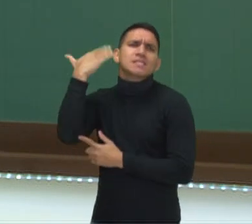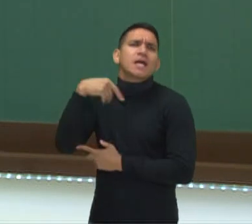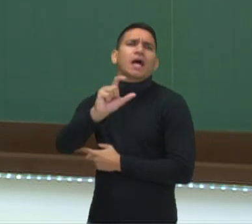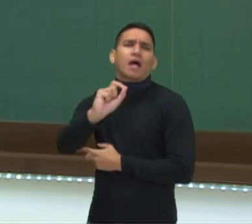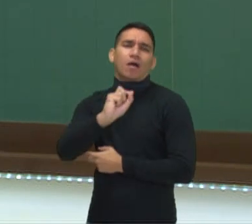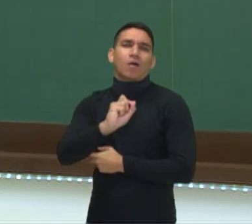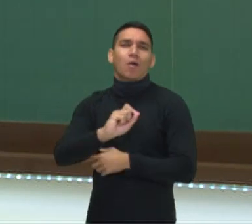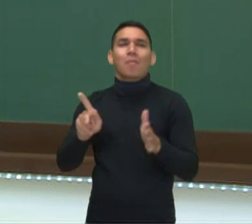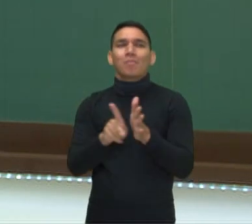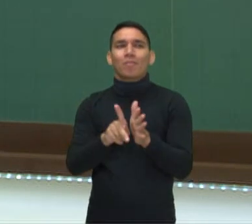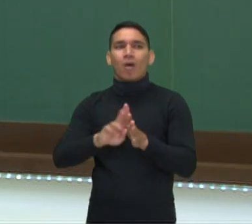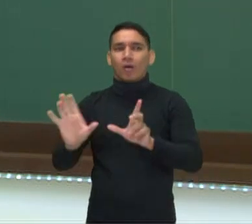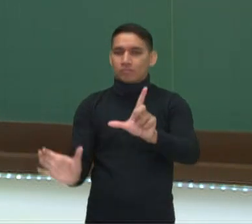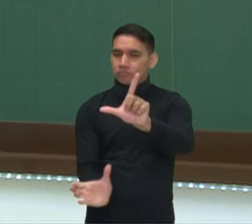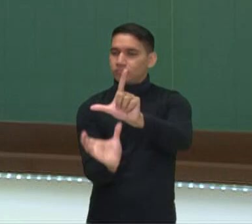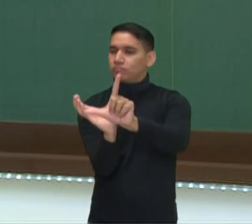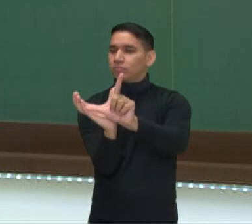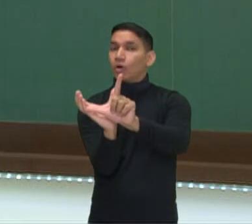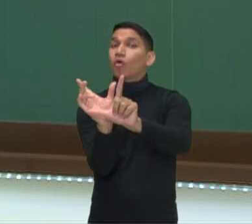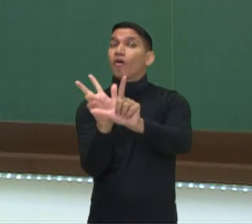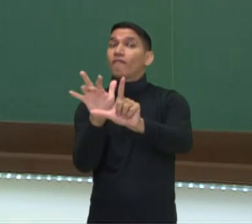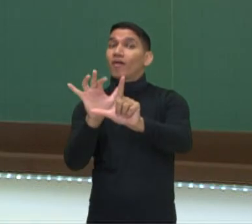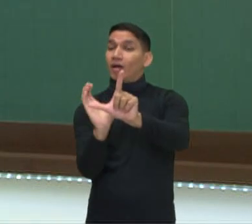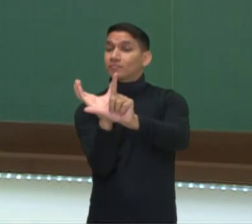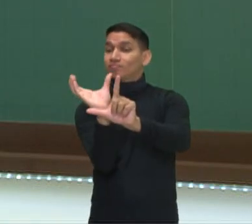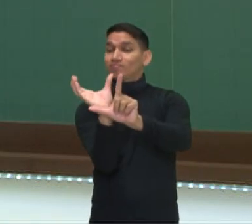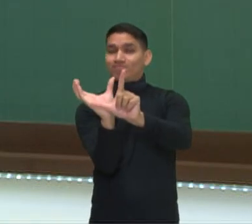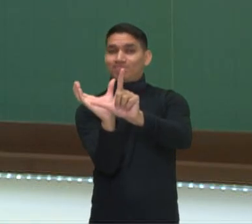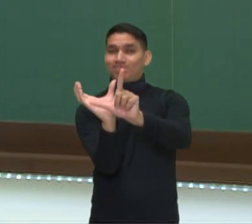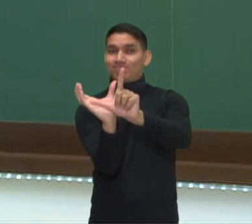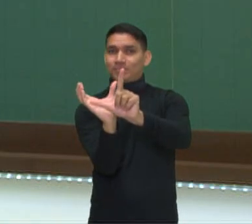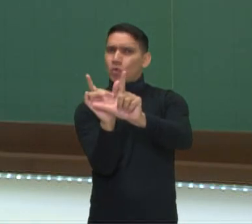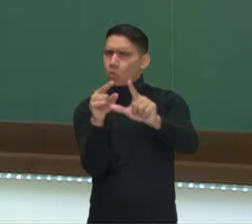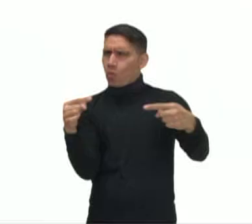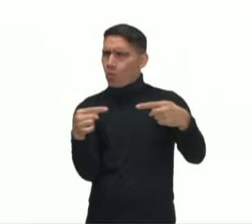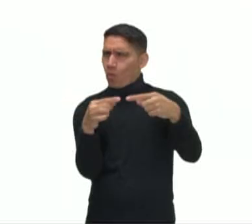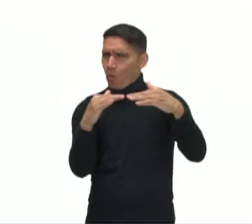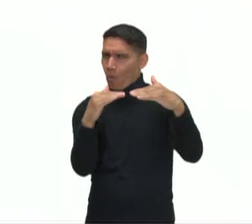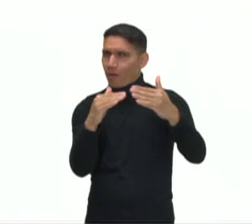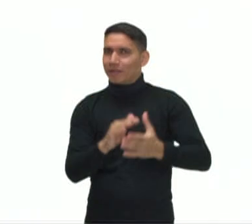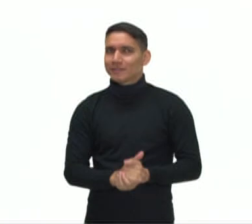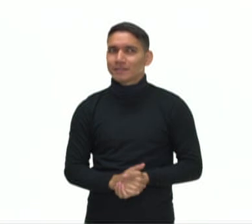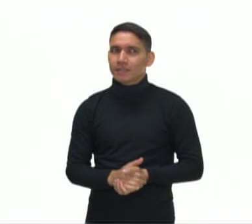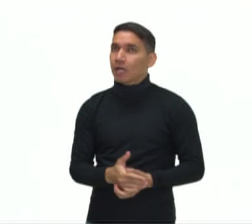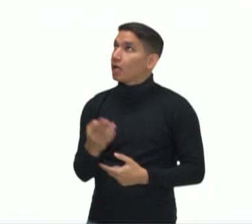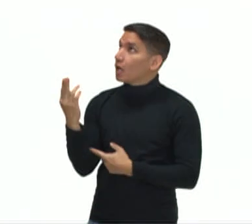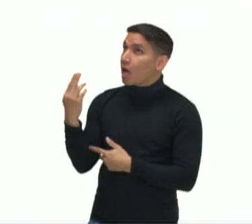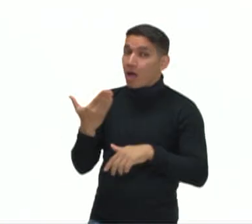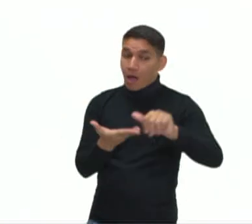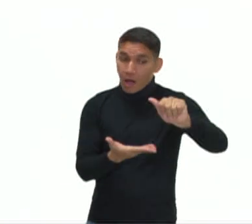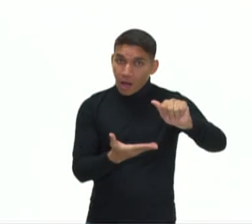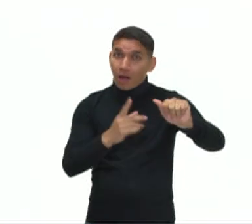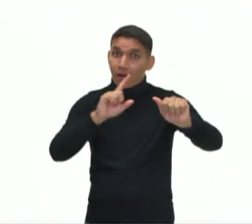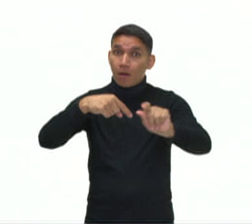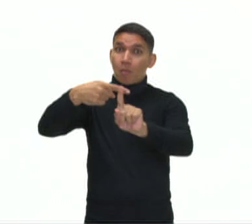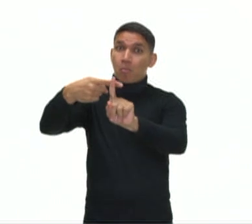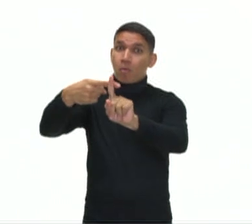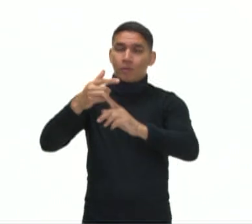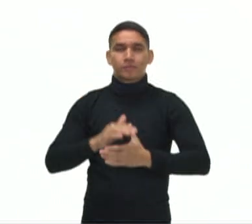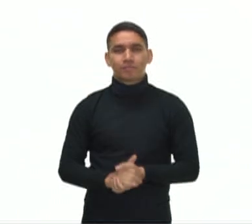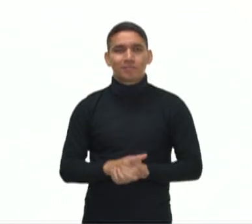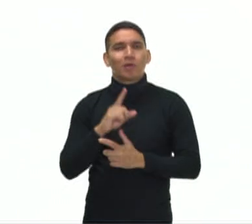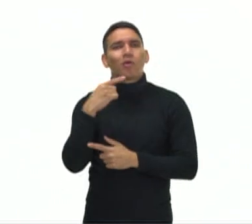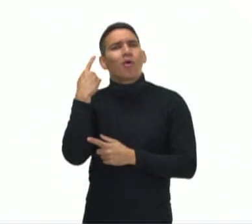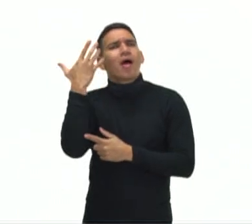que a concavidade da nossa parábola vai ser voltada para cima, concordam? O meu A é positivo. E nós